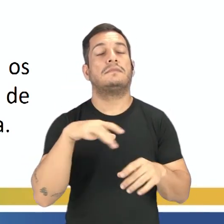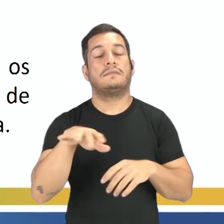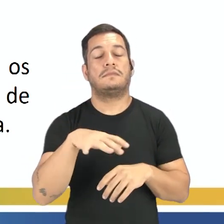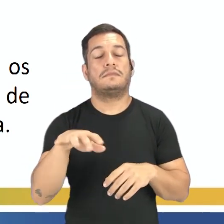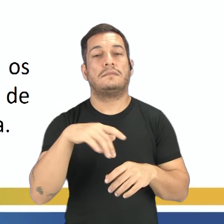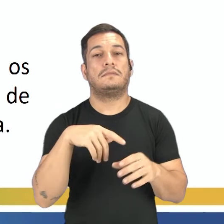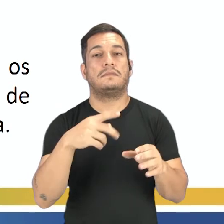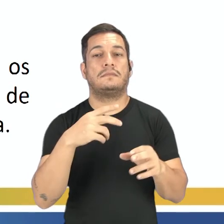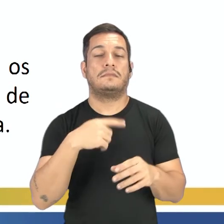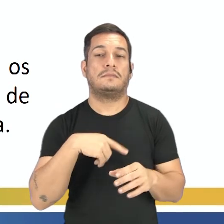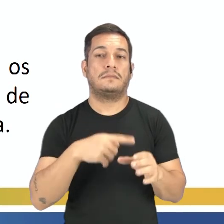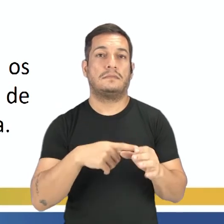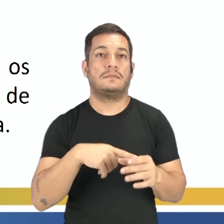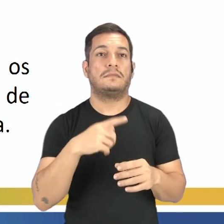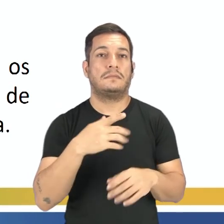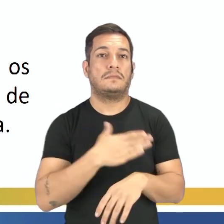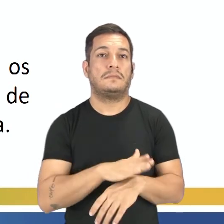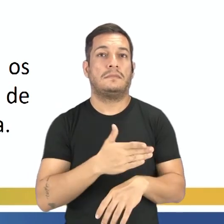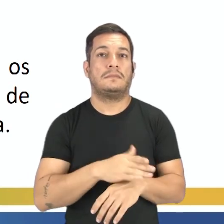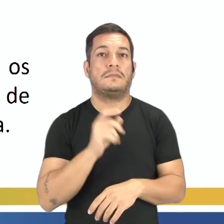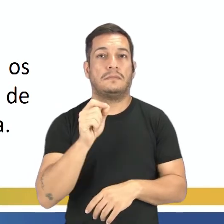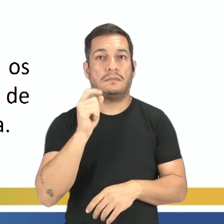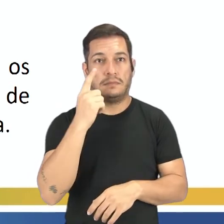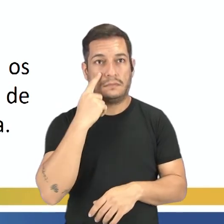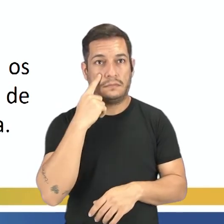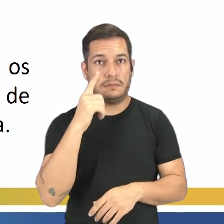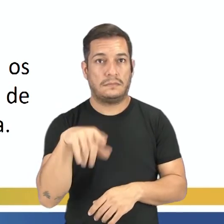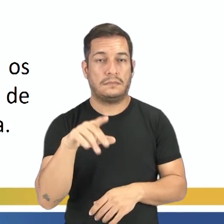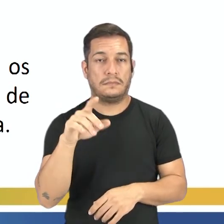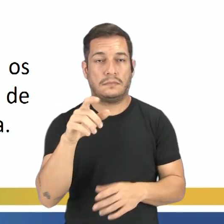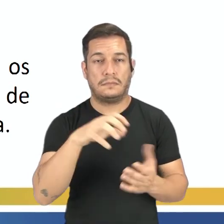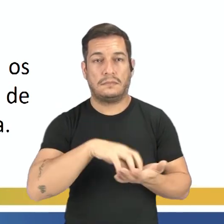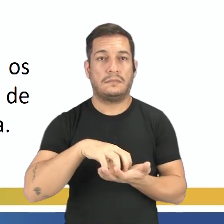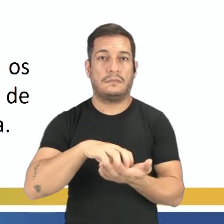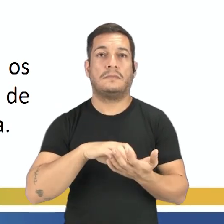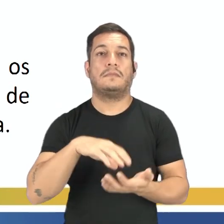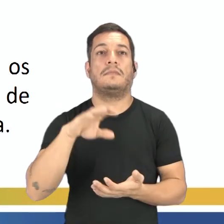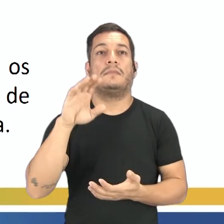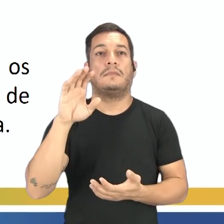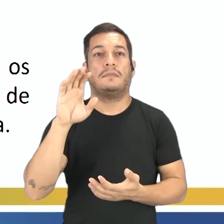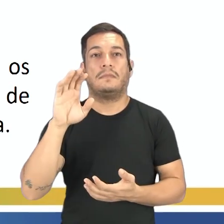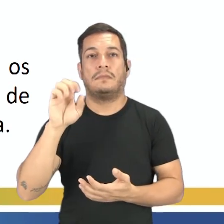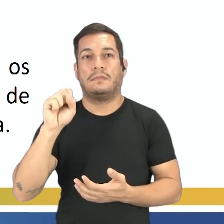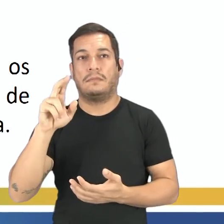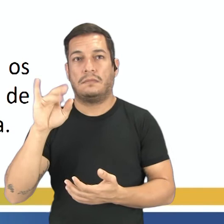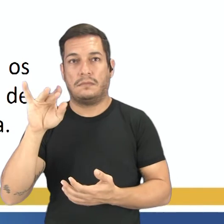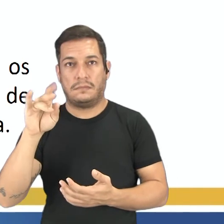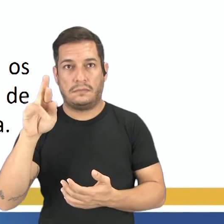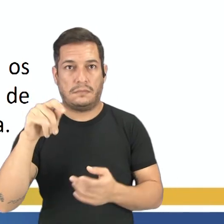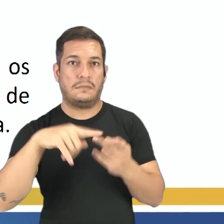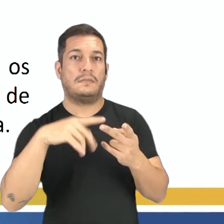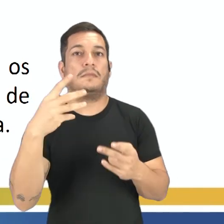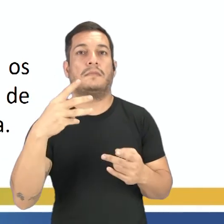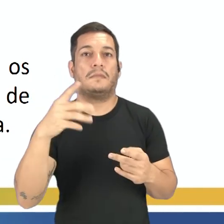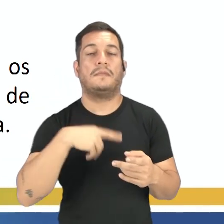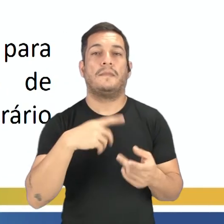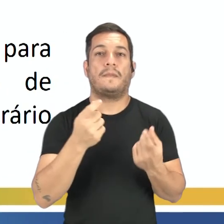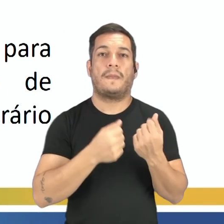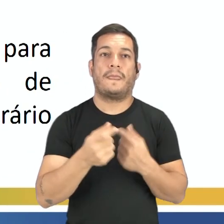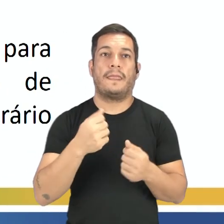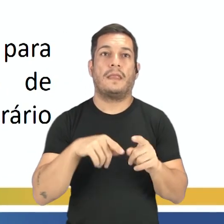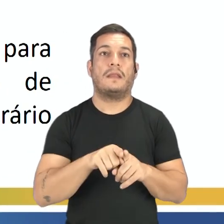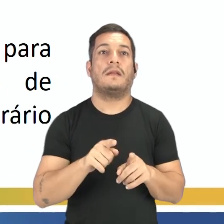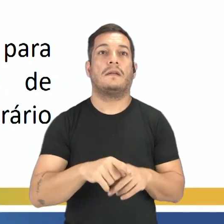envolve, letra A, práticas predominantes relacionadas com os setores secundário, terciário da economia, além de uma dinâmica trabalhista social e